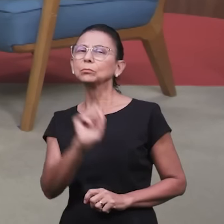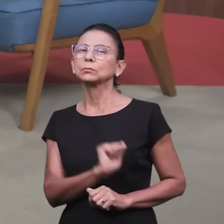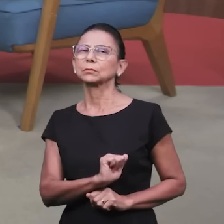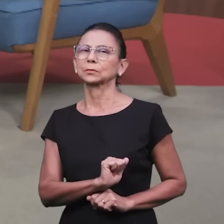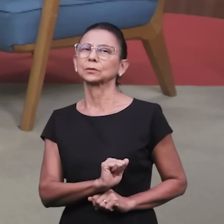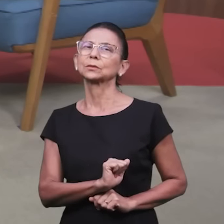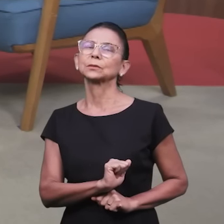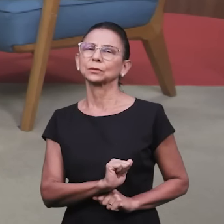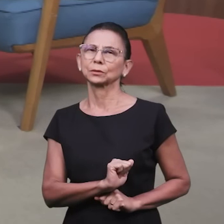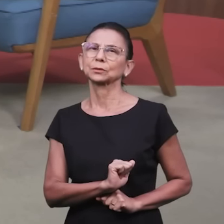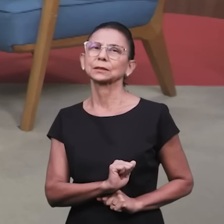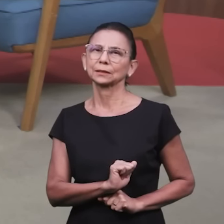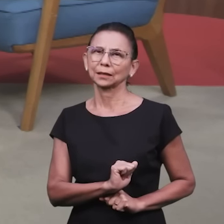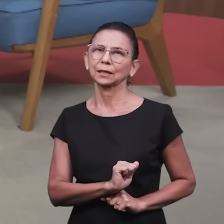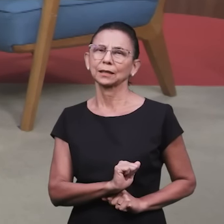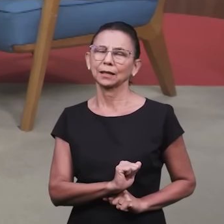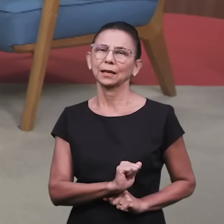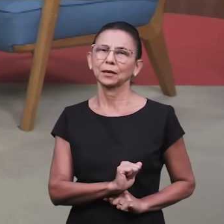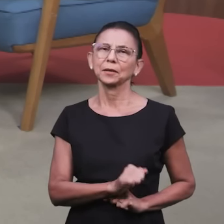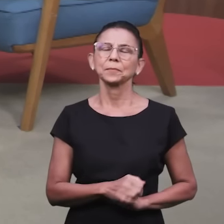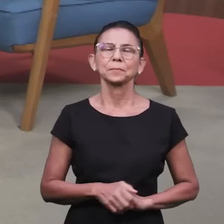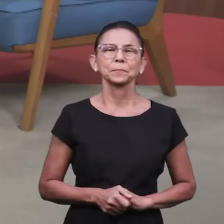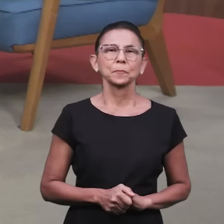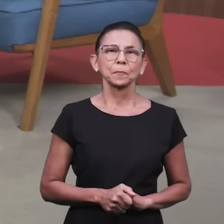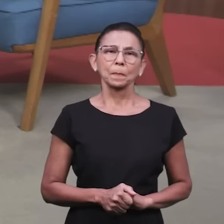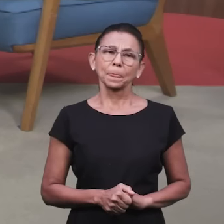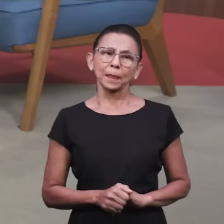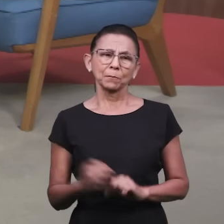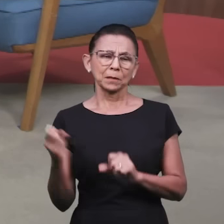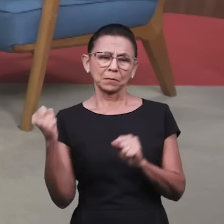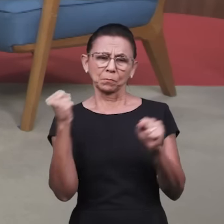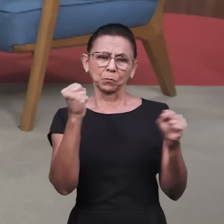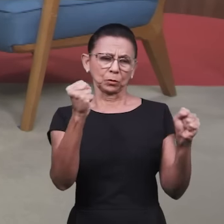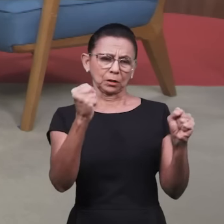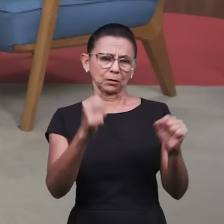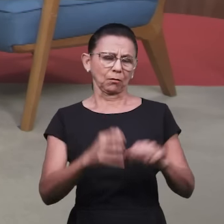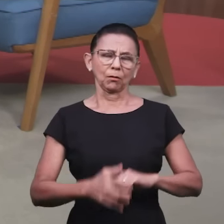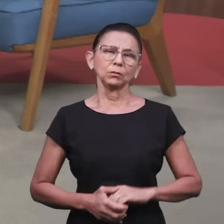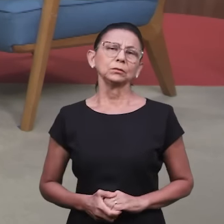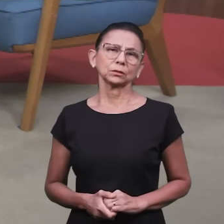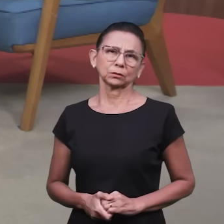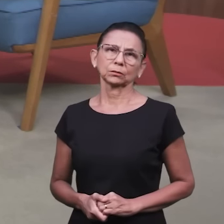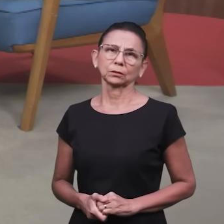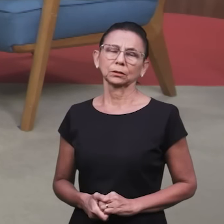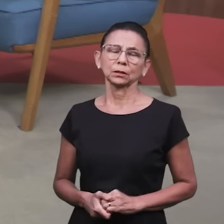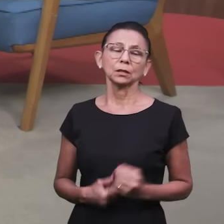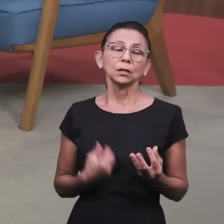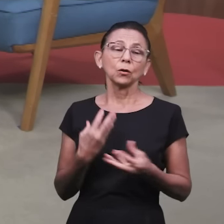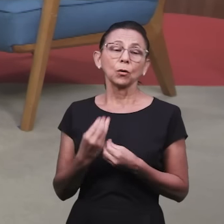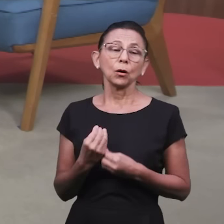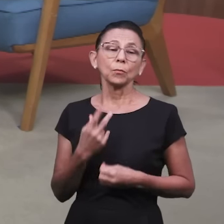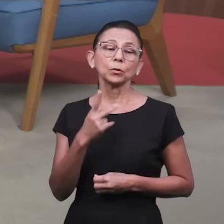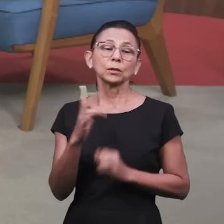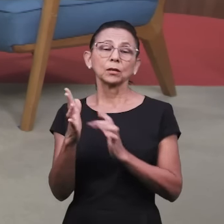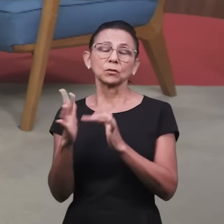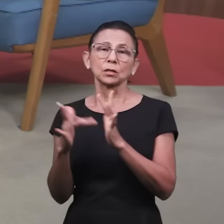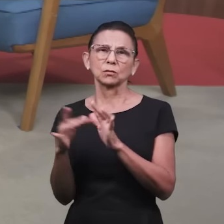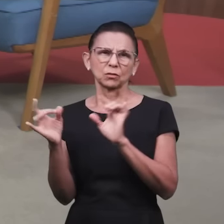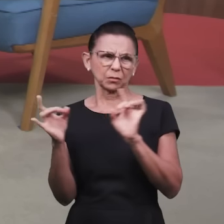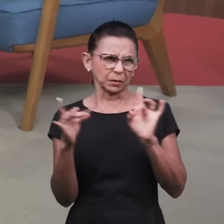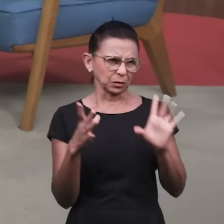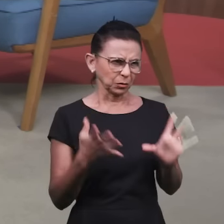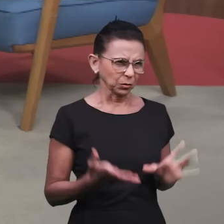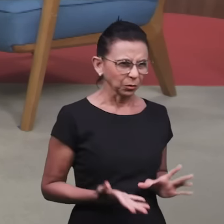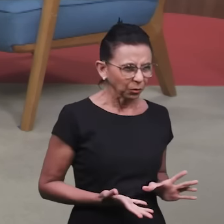de questões terrenas, do que esse amado? Que amado é esse? Você vê que situação. Qual vai ser a